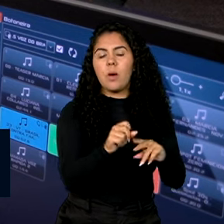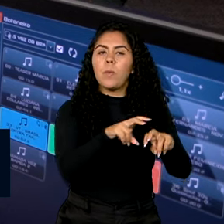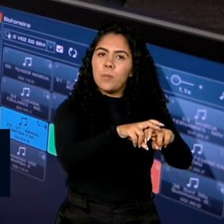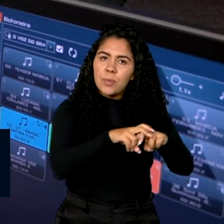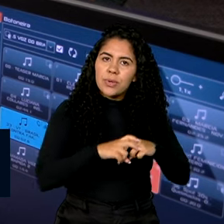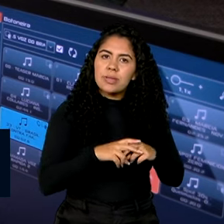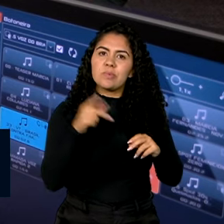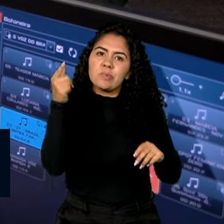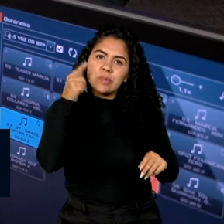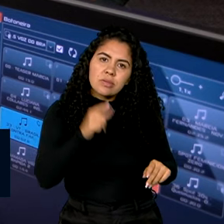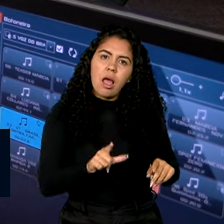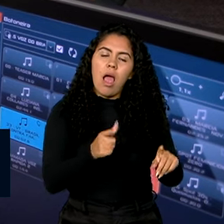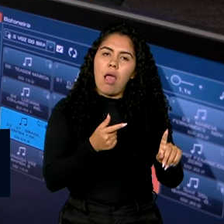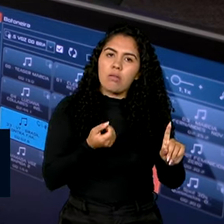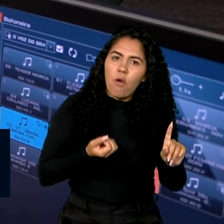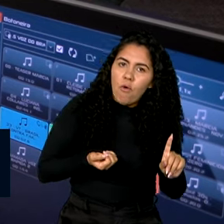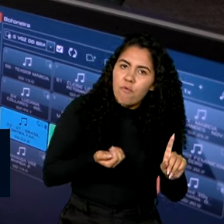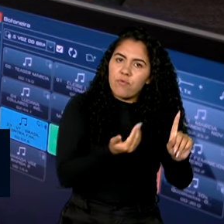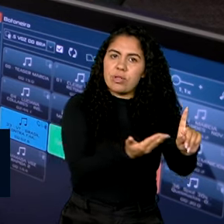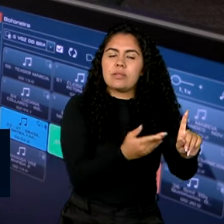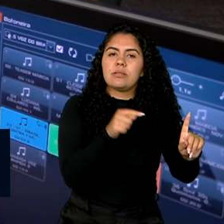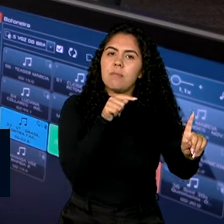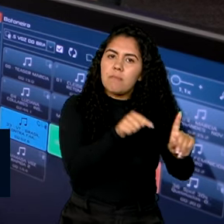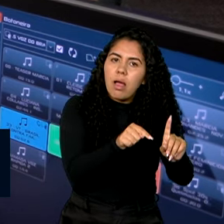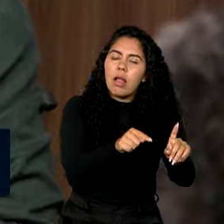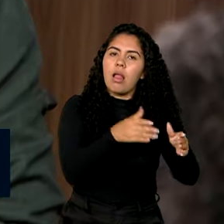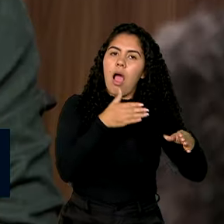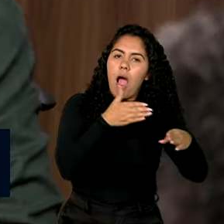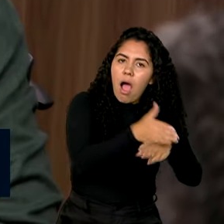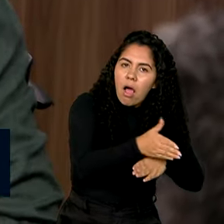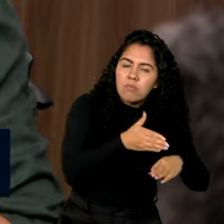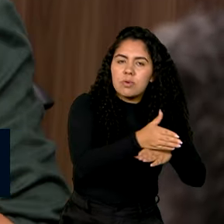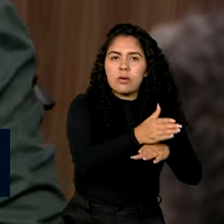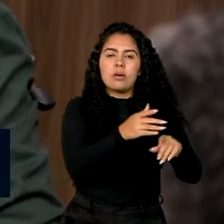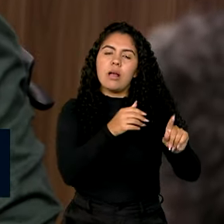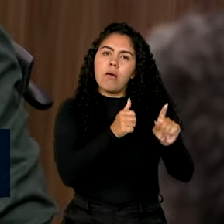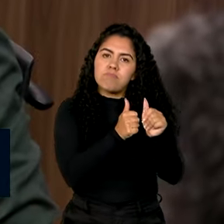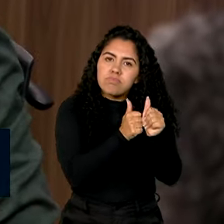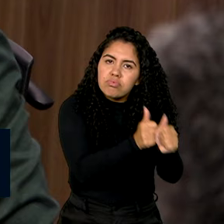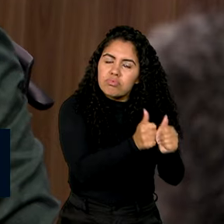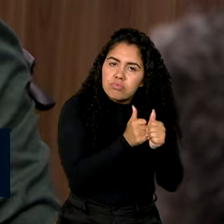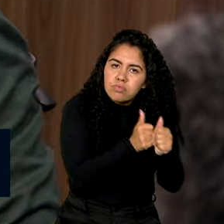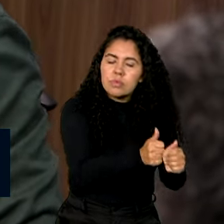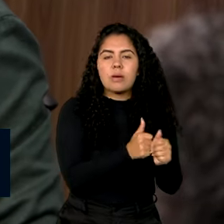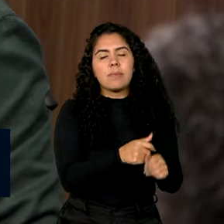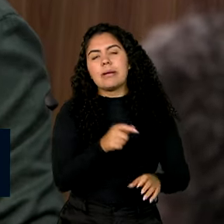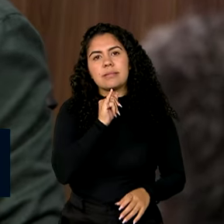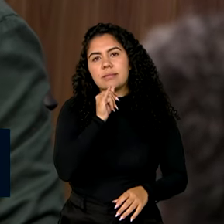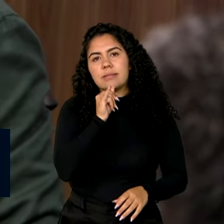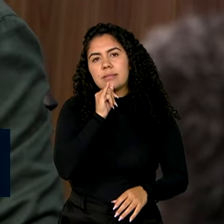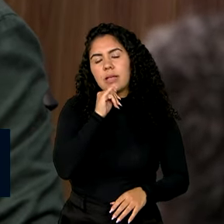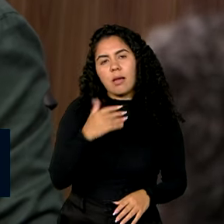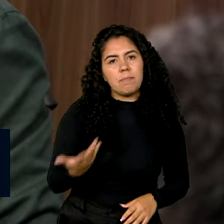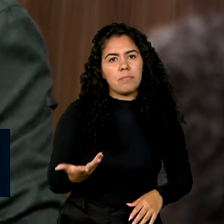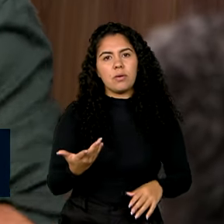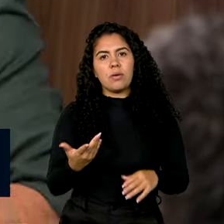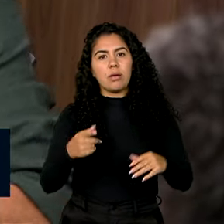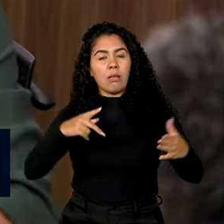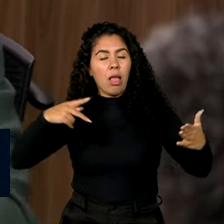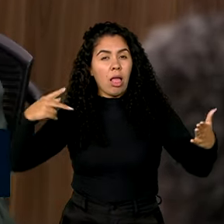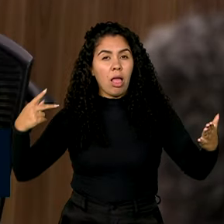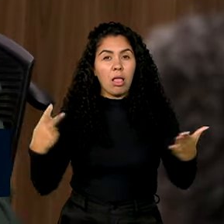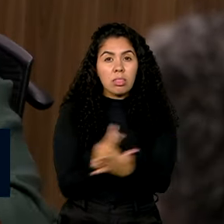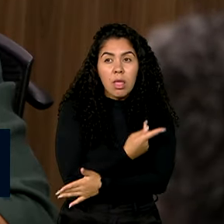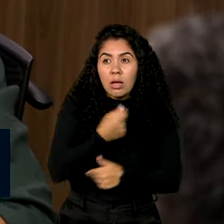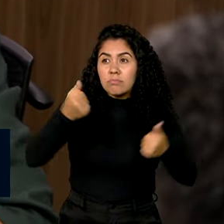essa ação coletiva no território o acompanhamento monitoramento em situações por exemplo de cal de catástrofe